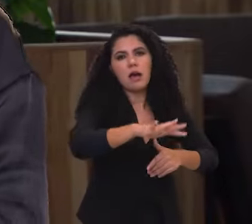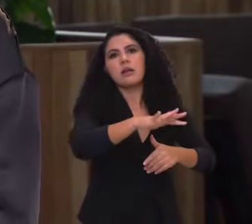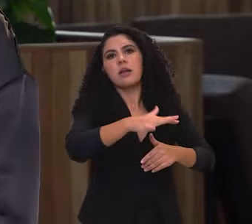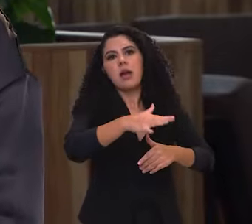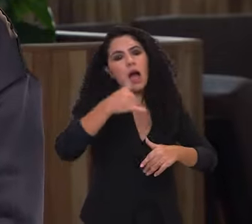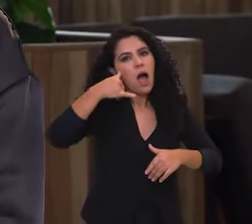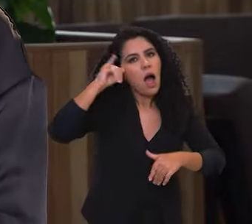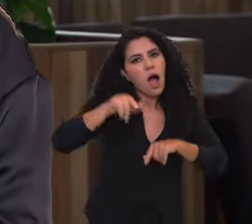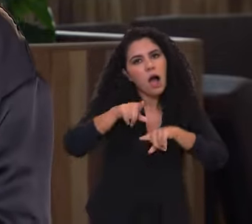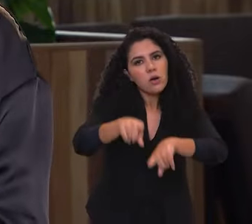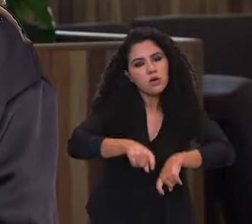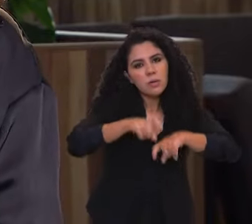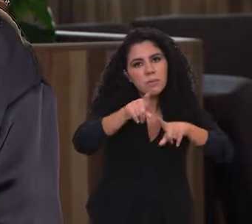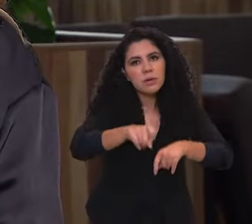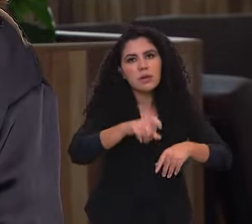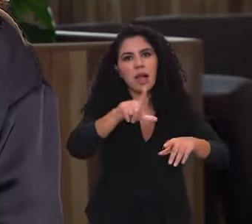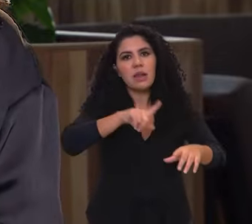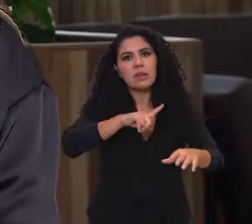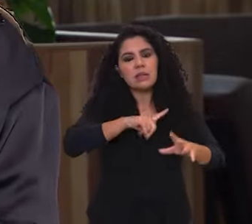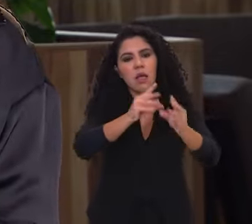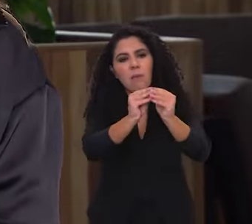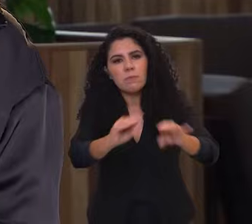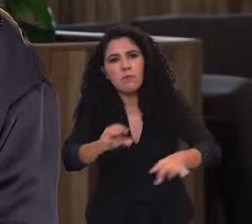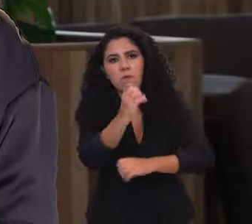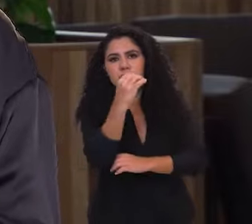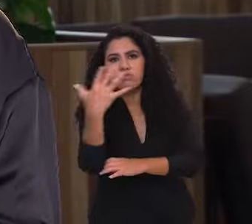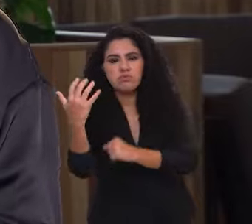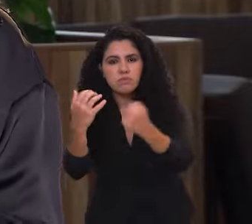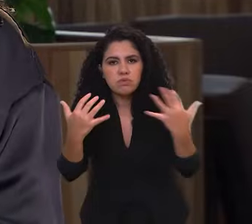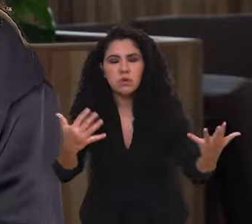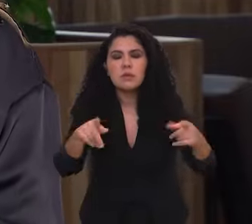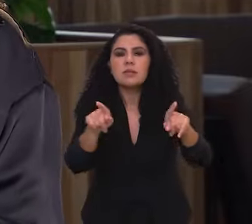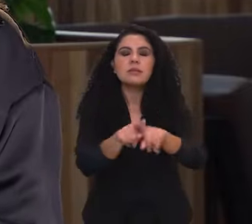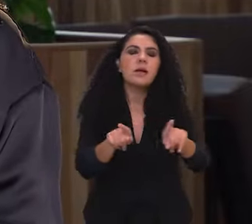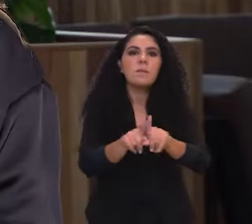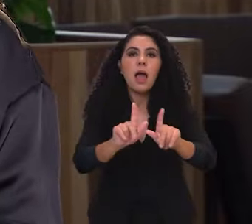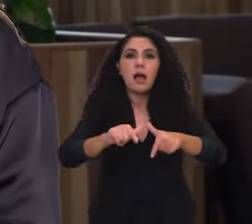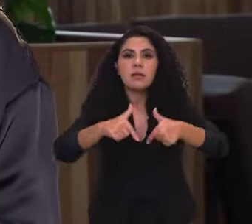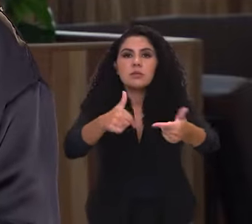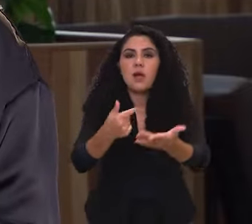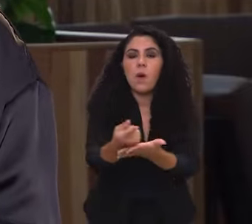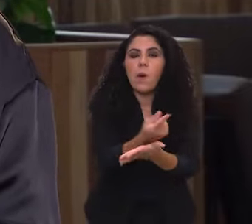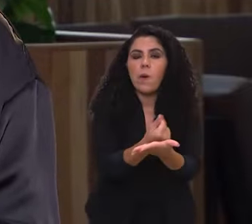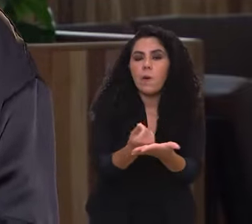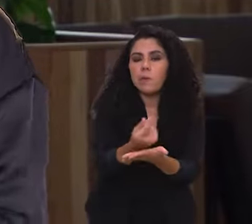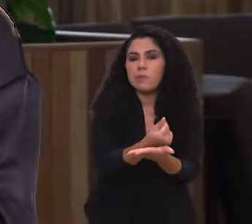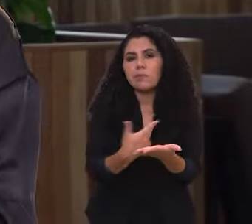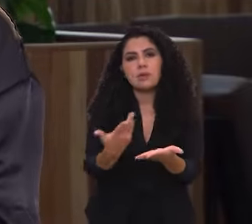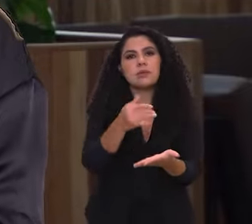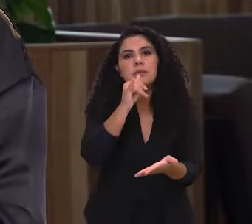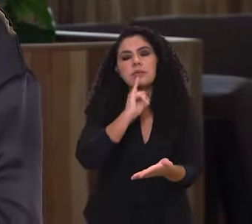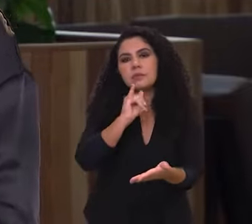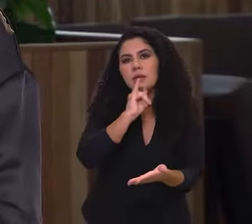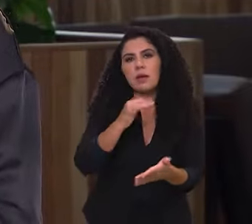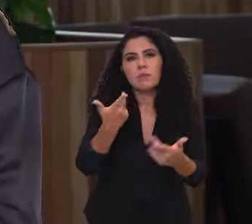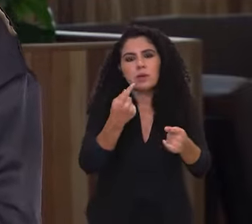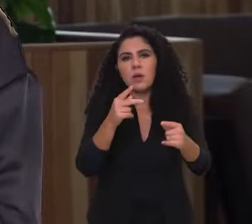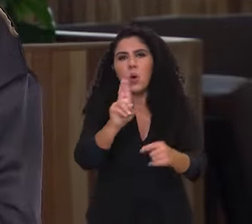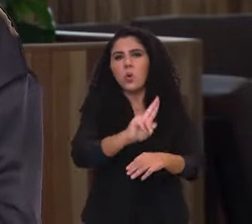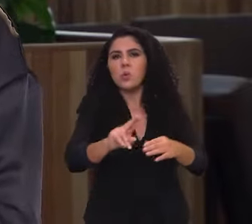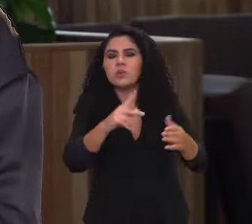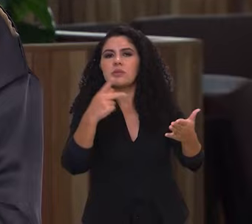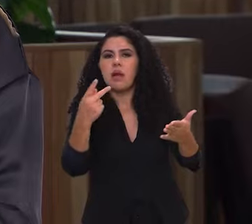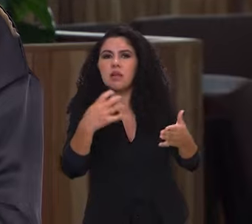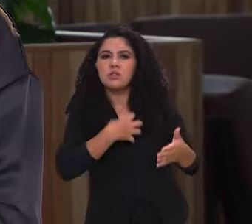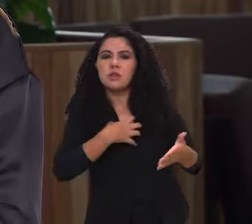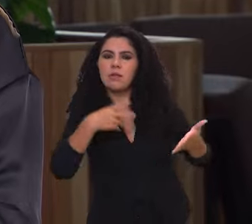vezes pressionando áreas florestadas, seja atividades econômicas, muitas vezes com usos incompatíveis com